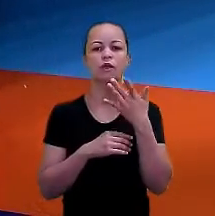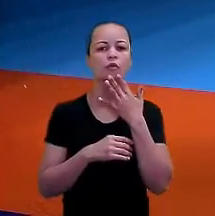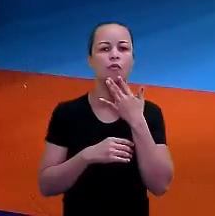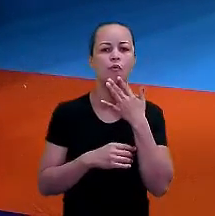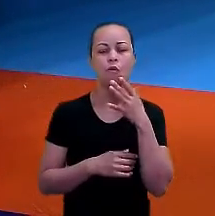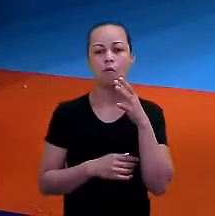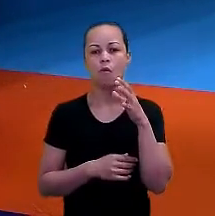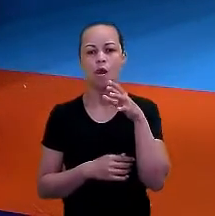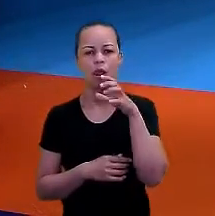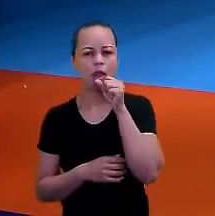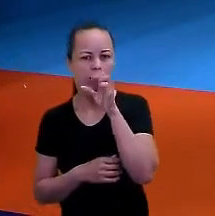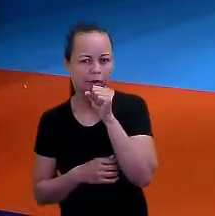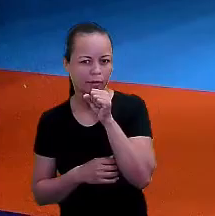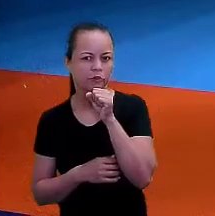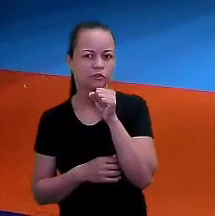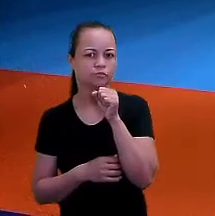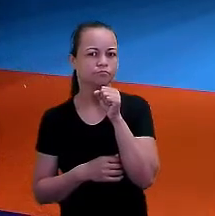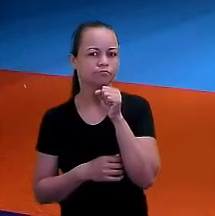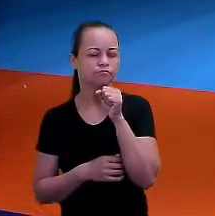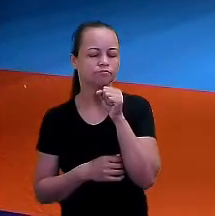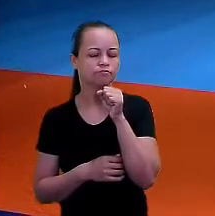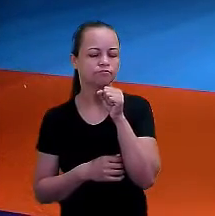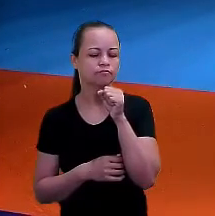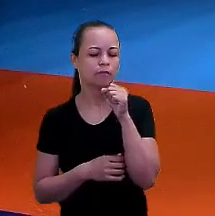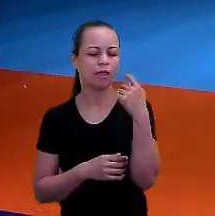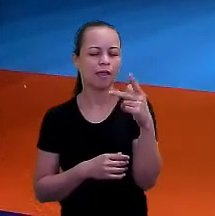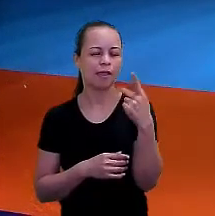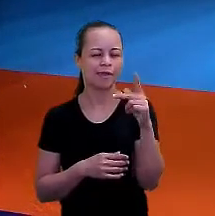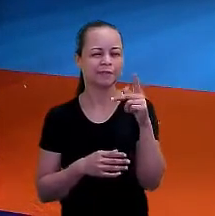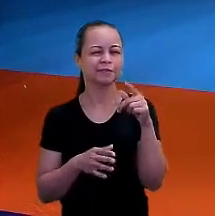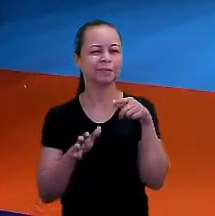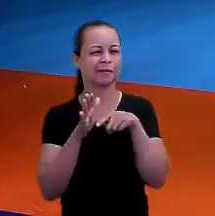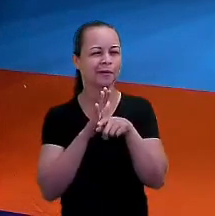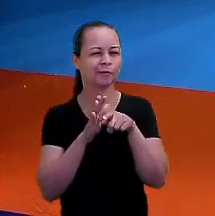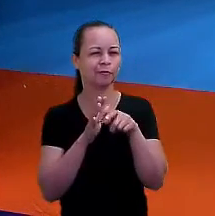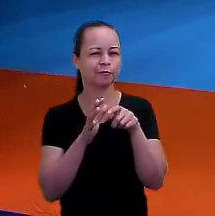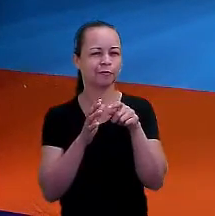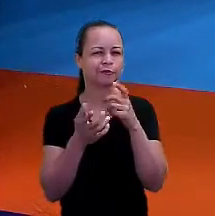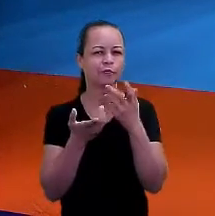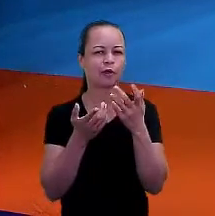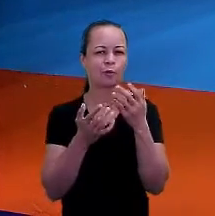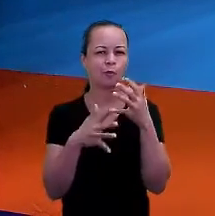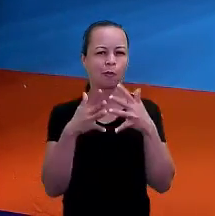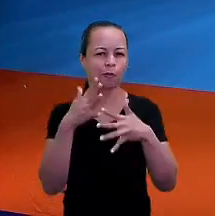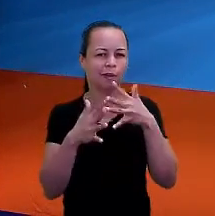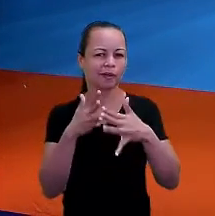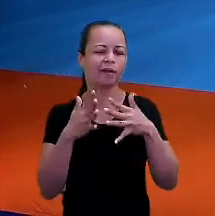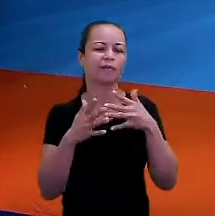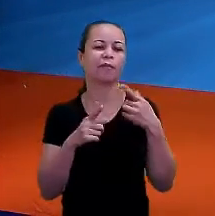laranja? Essa pergunta já é um pouquinho mais complicada, porque eu tenho